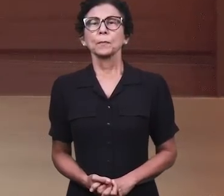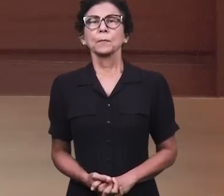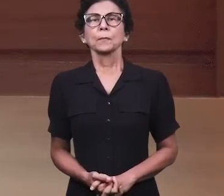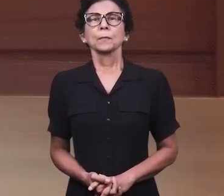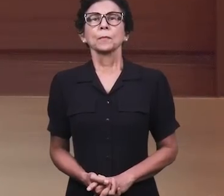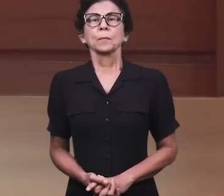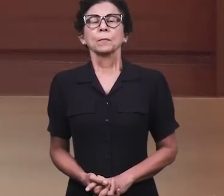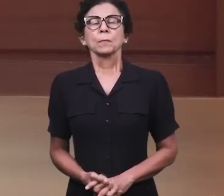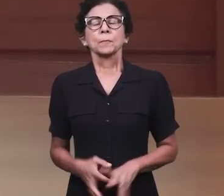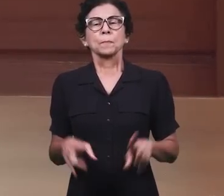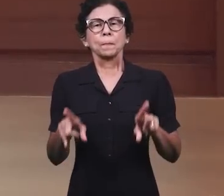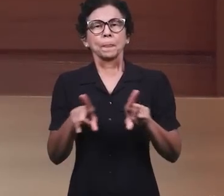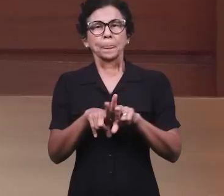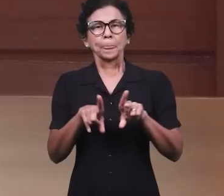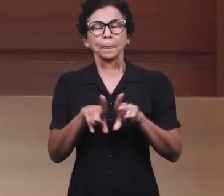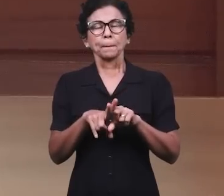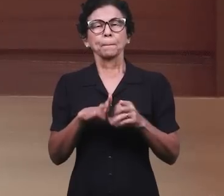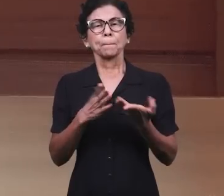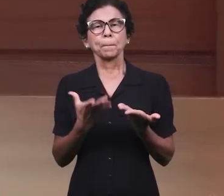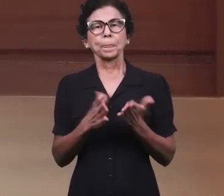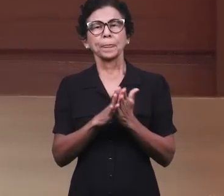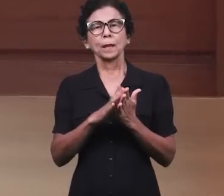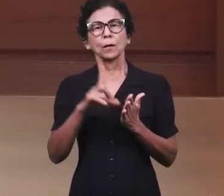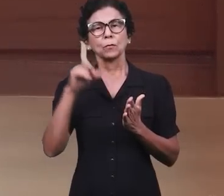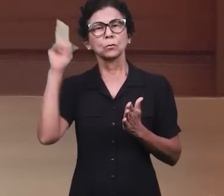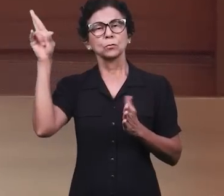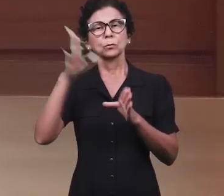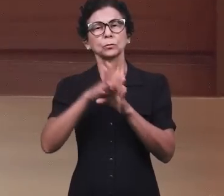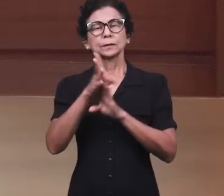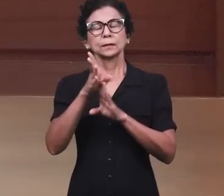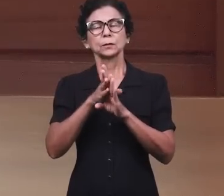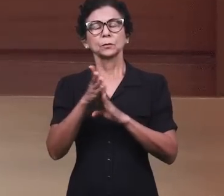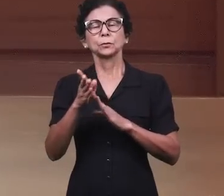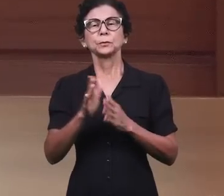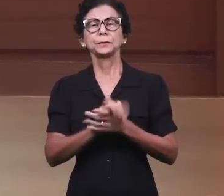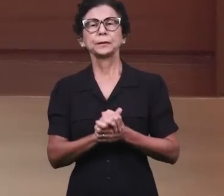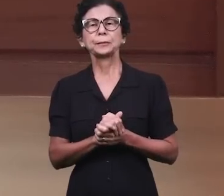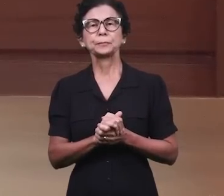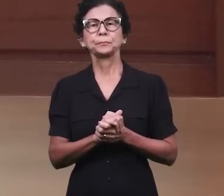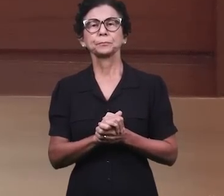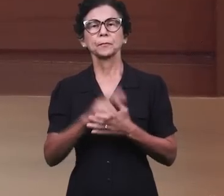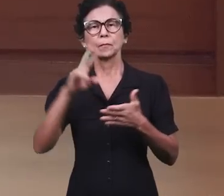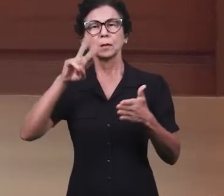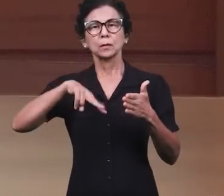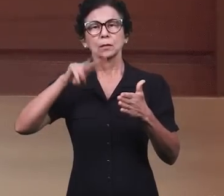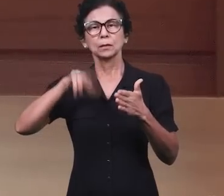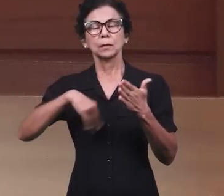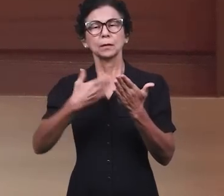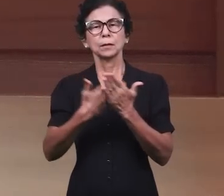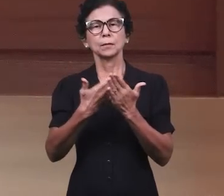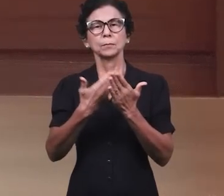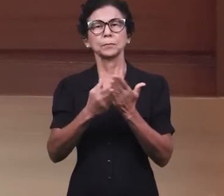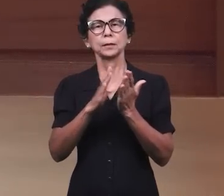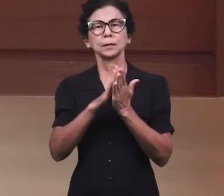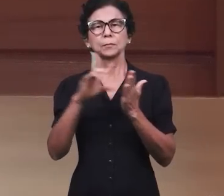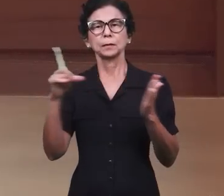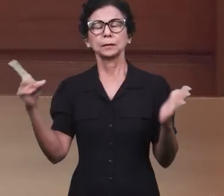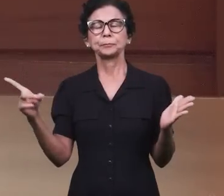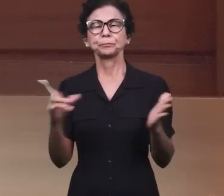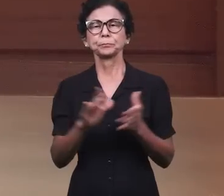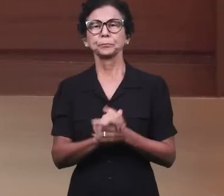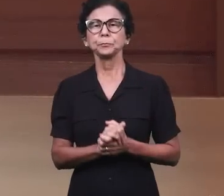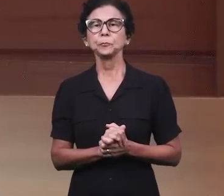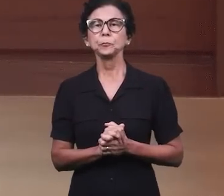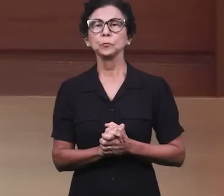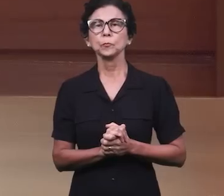O Senhor orientou acerca da palavra, do ensino, né? Lá em Deuteronômio 6, versos 6 a